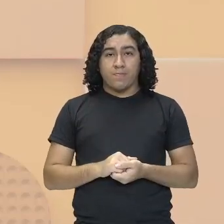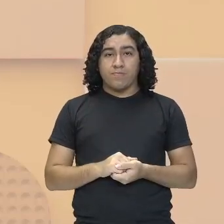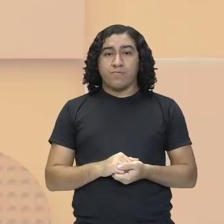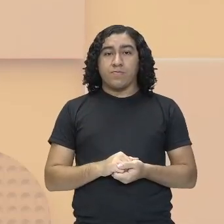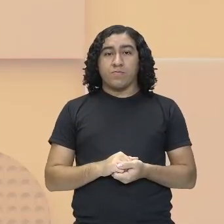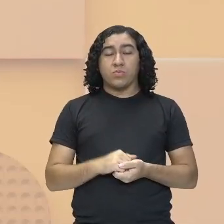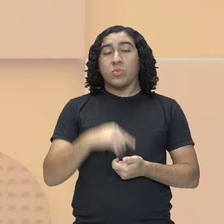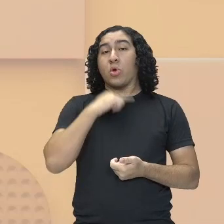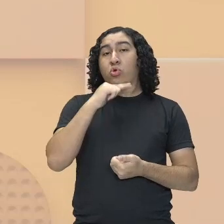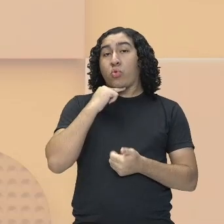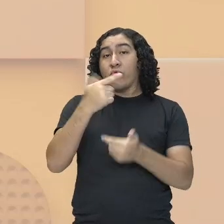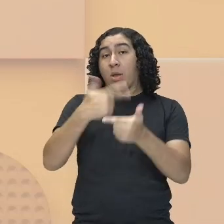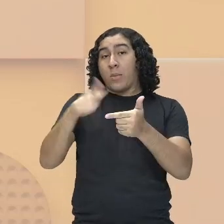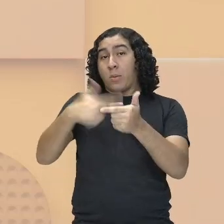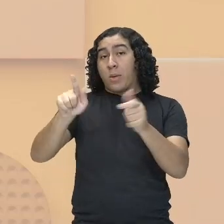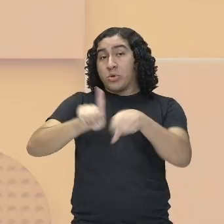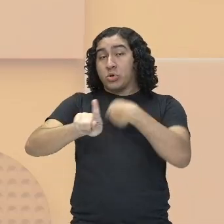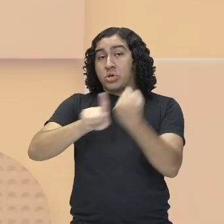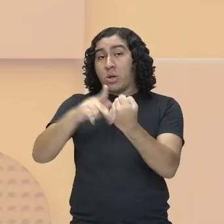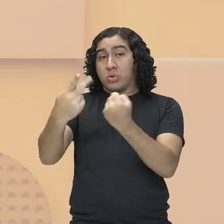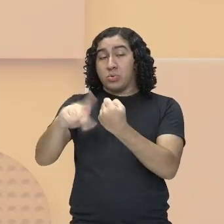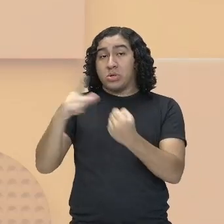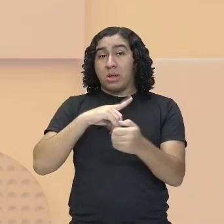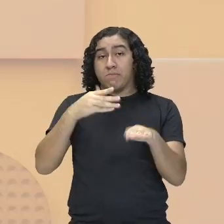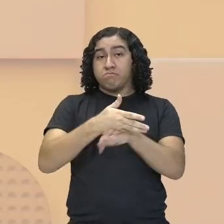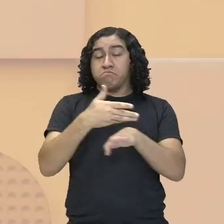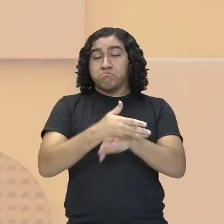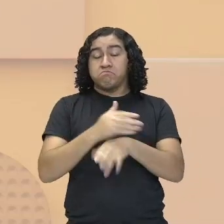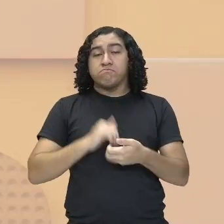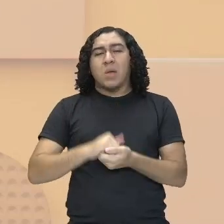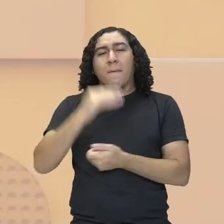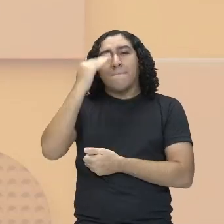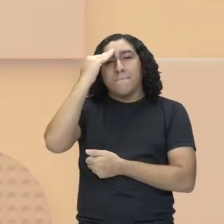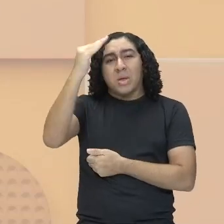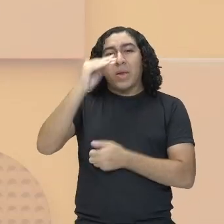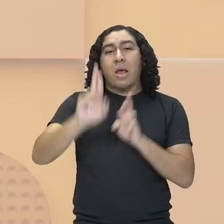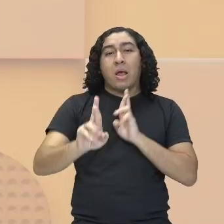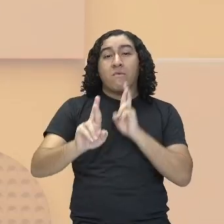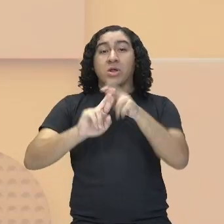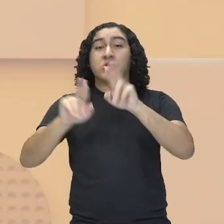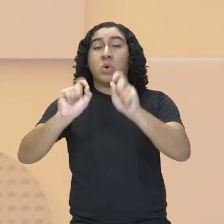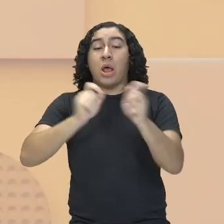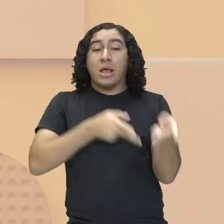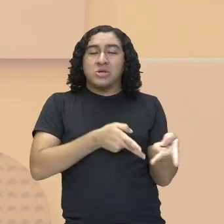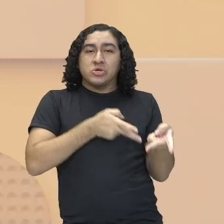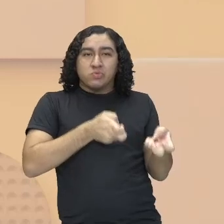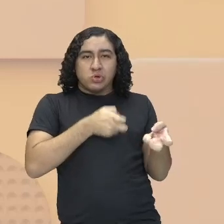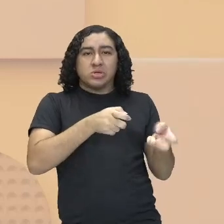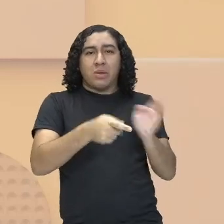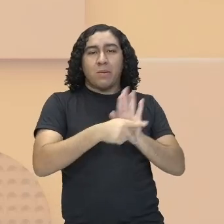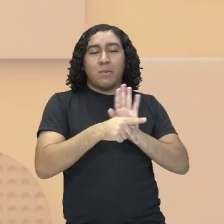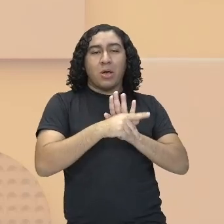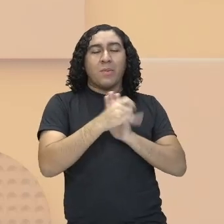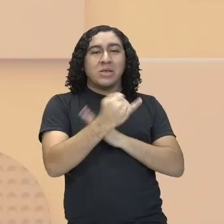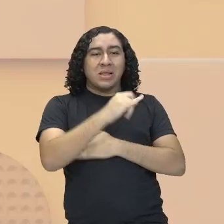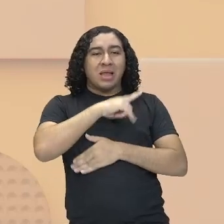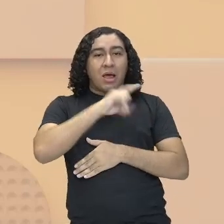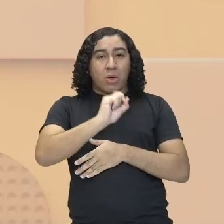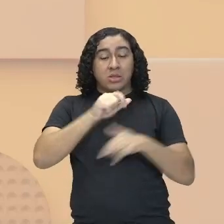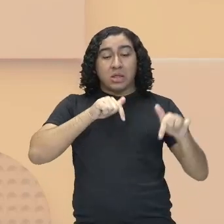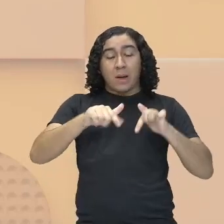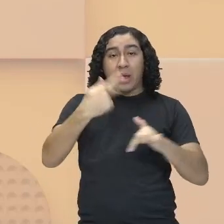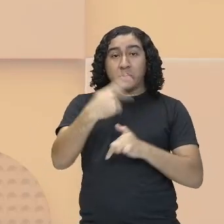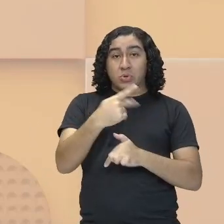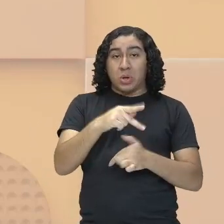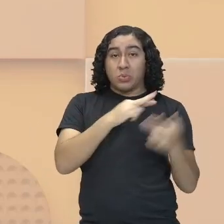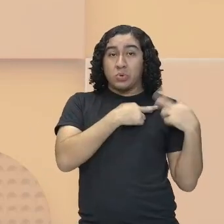questionar problemas sociais em que eles estavam envolvidos, principalmente em relação à exploração quanto à sua força de trabalho. Vão